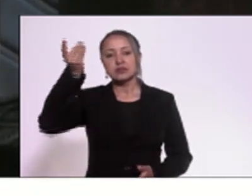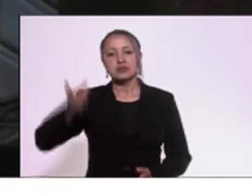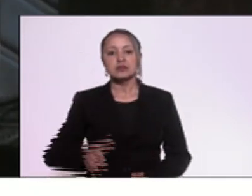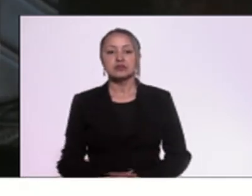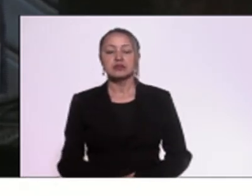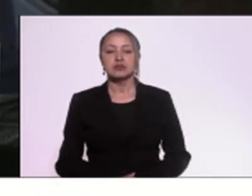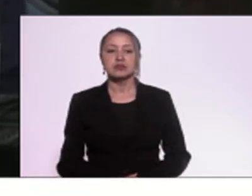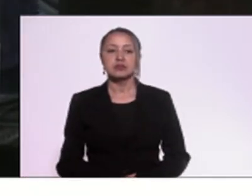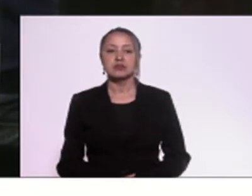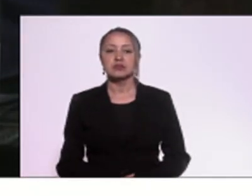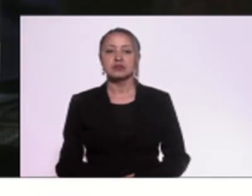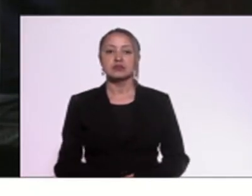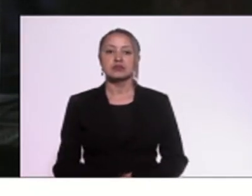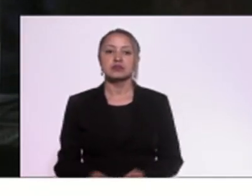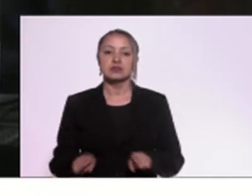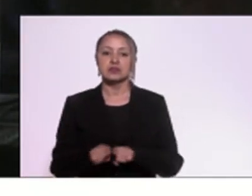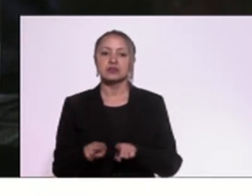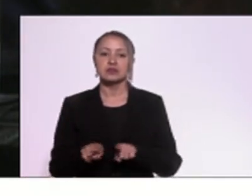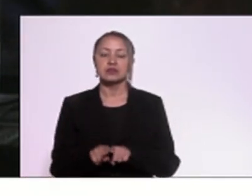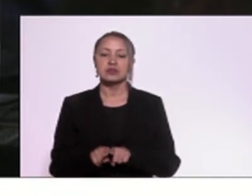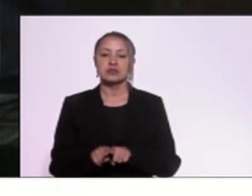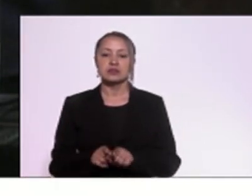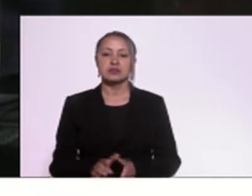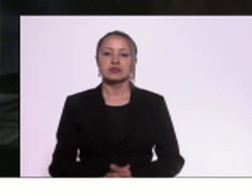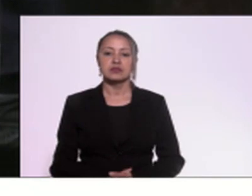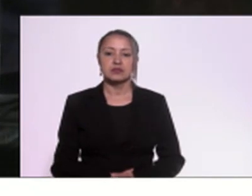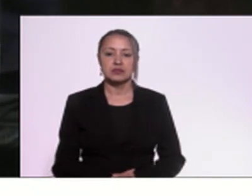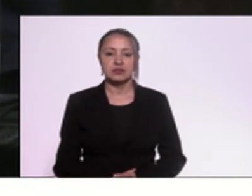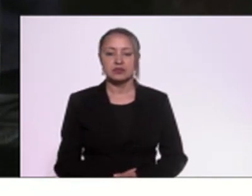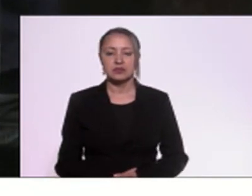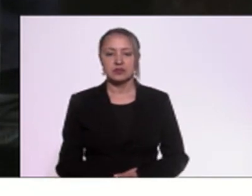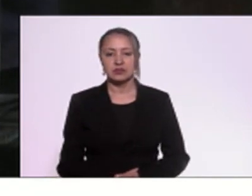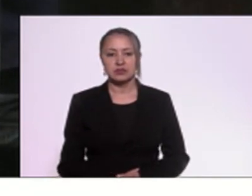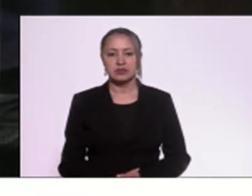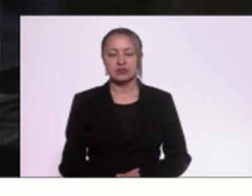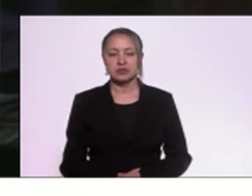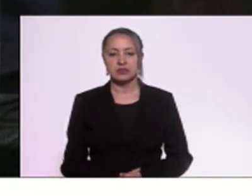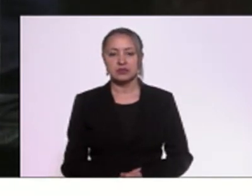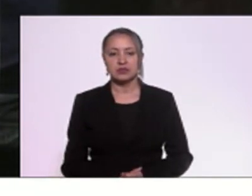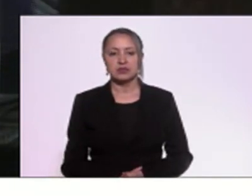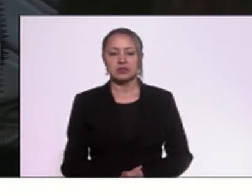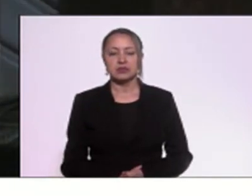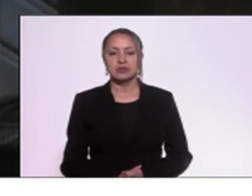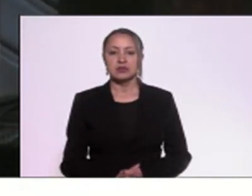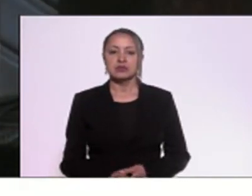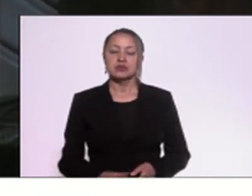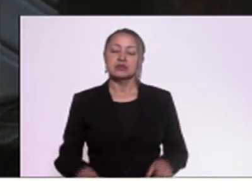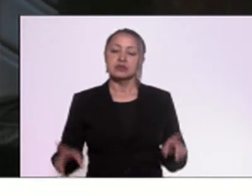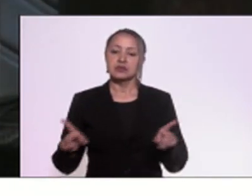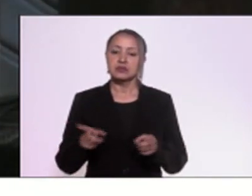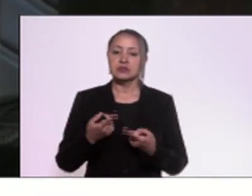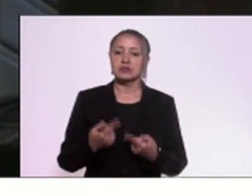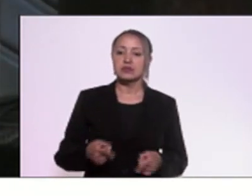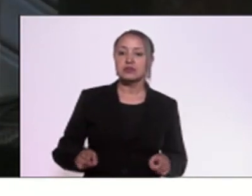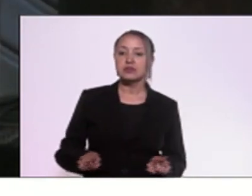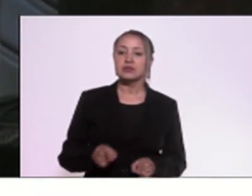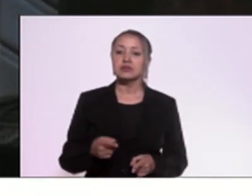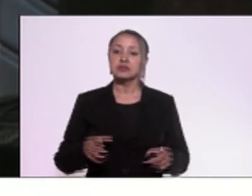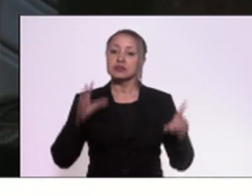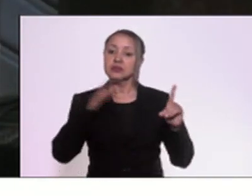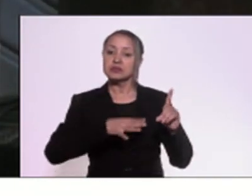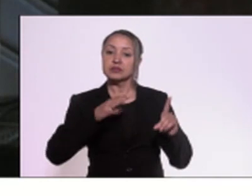um representante de um setor que hoje está martirizado também. O Adailton hoje representa